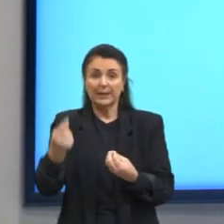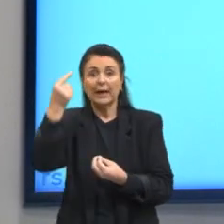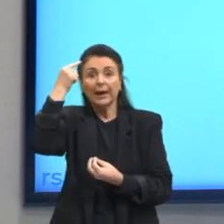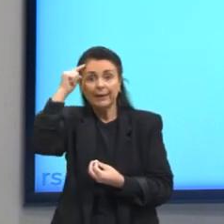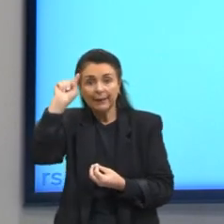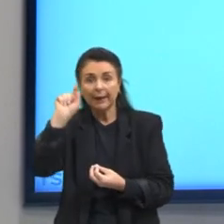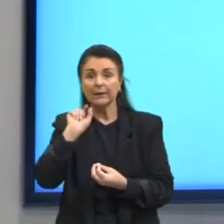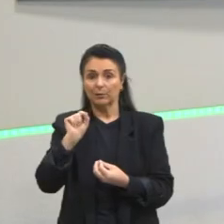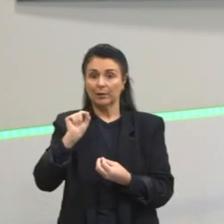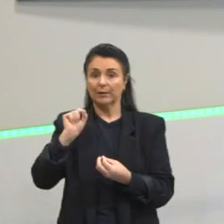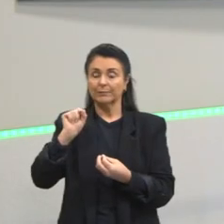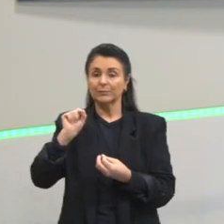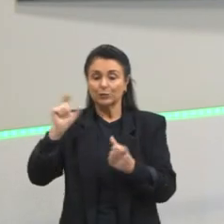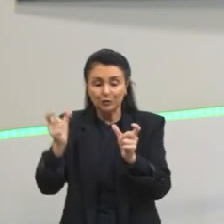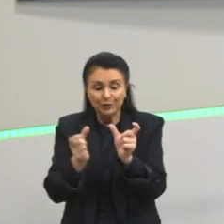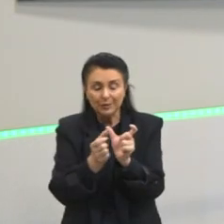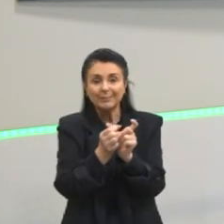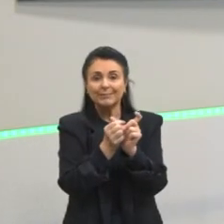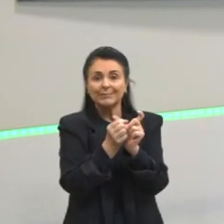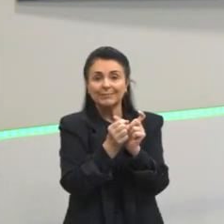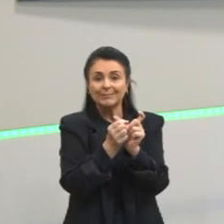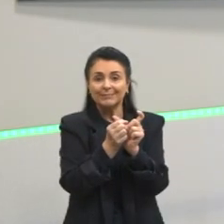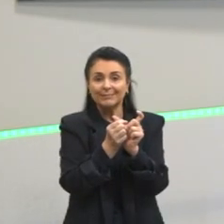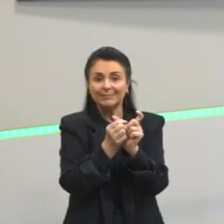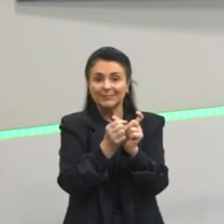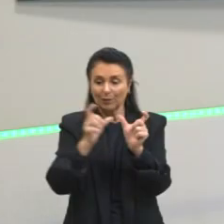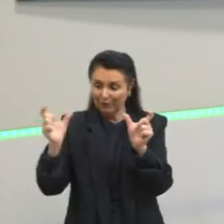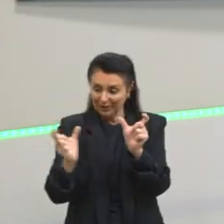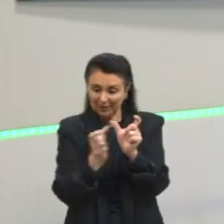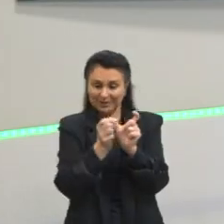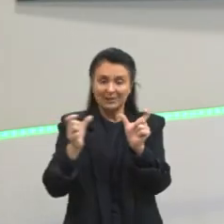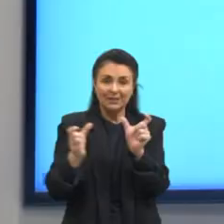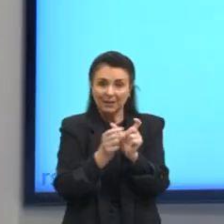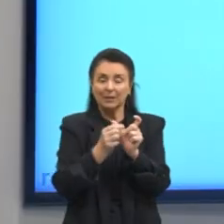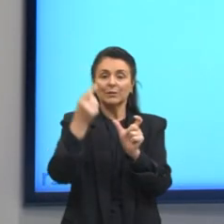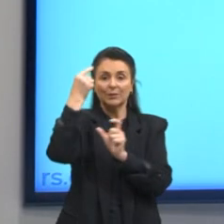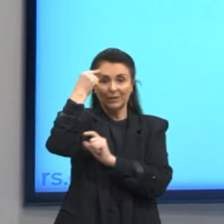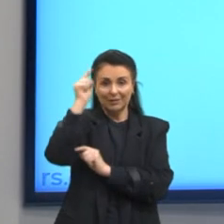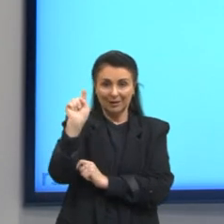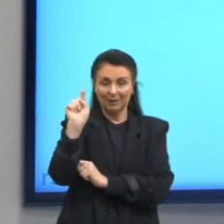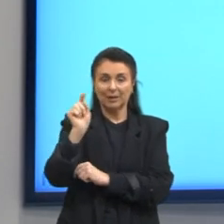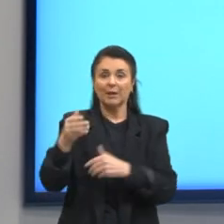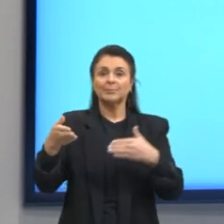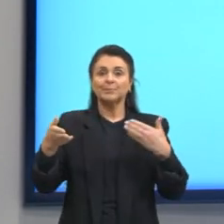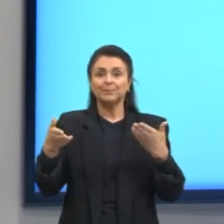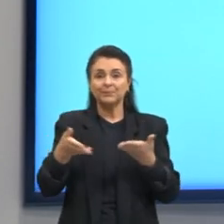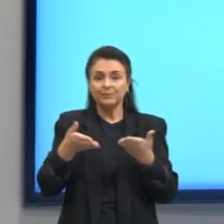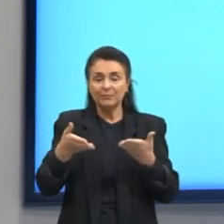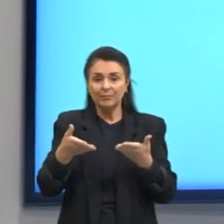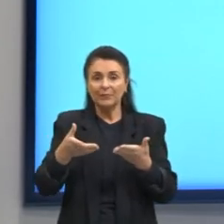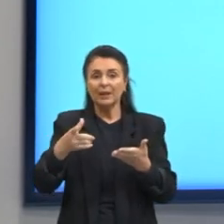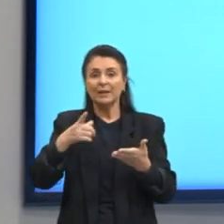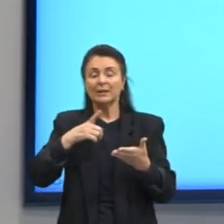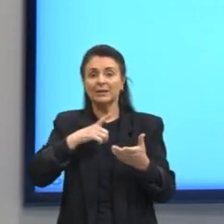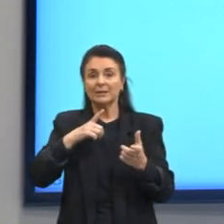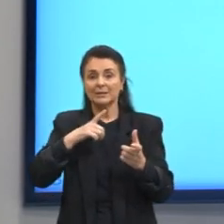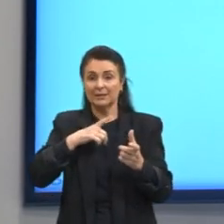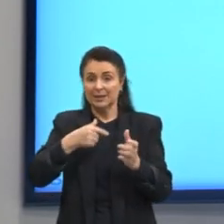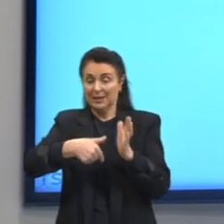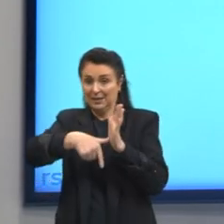acréscimos eu tenho uma primeira frase a ela ou acrescentando outras ideias agora se eu